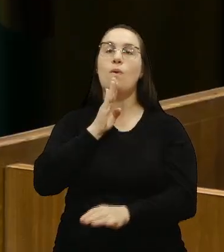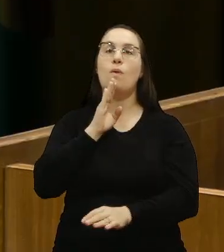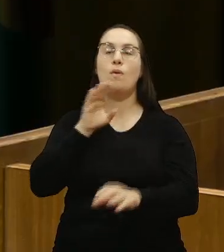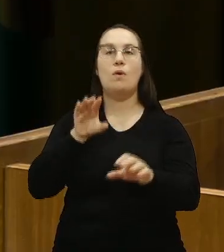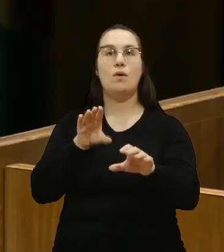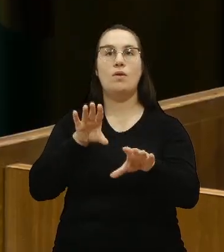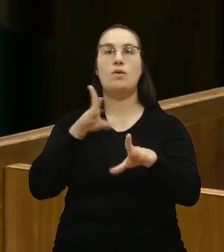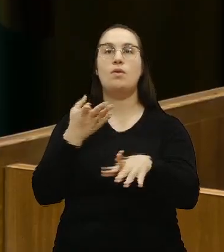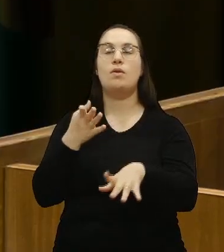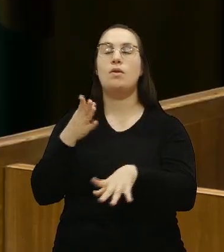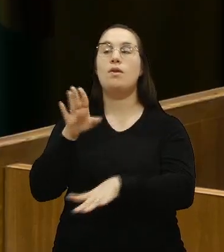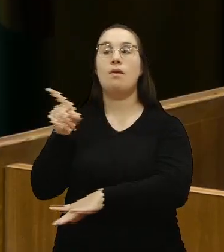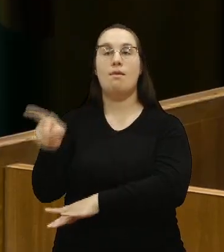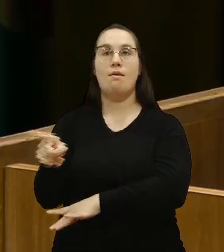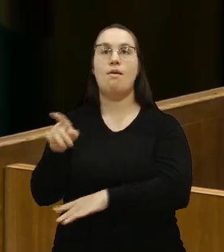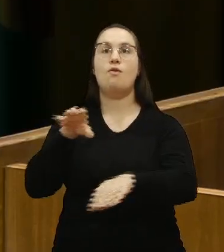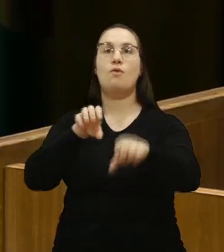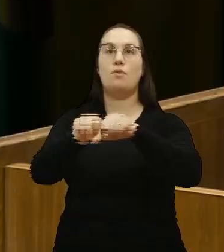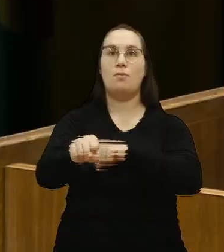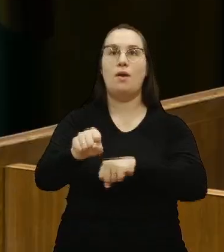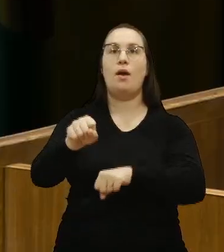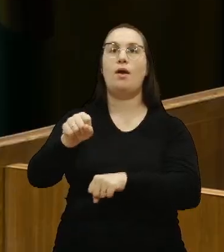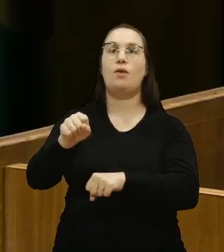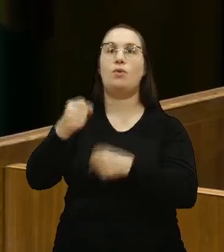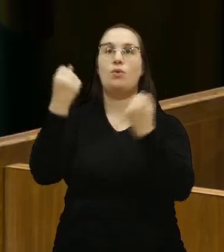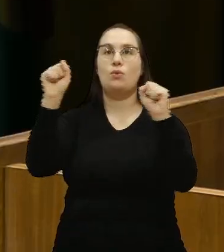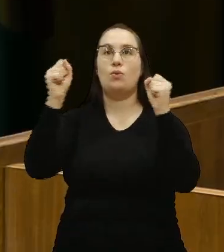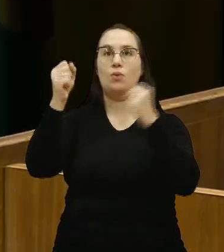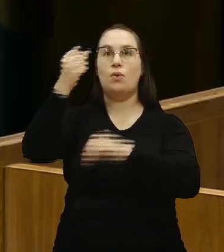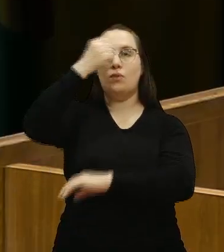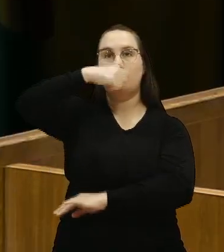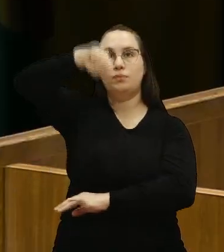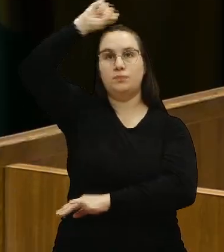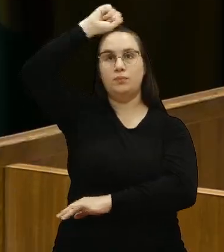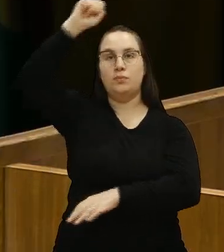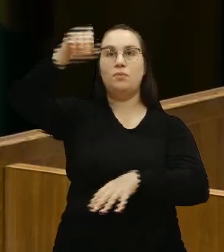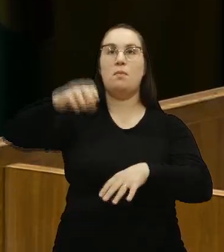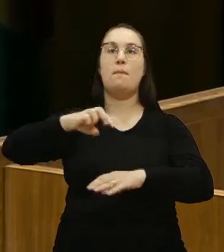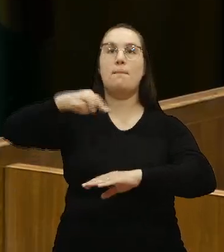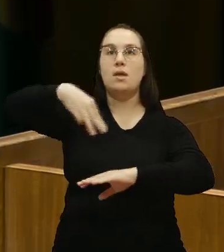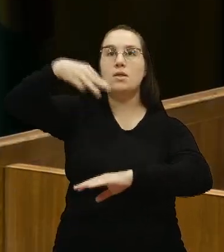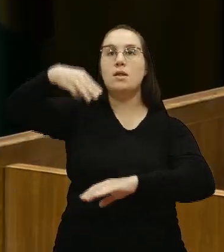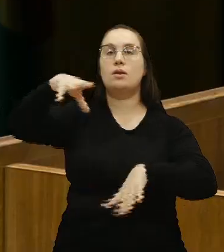em Educação Física pela UX, mestrado em Turismo também pela UX,